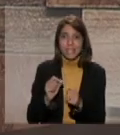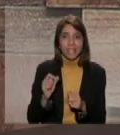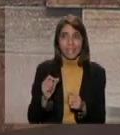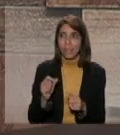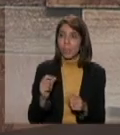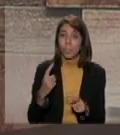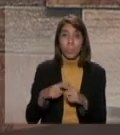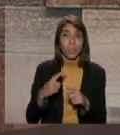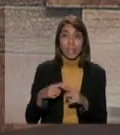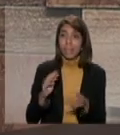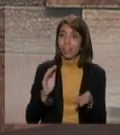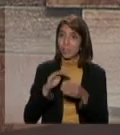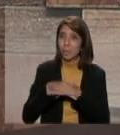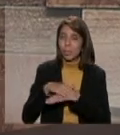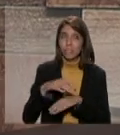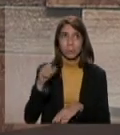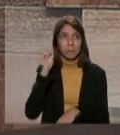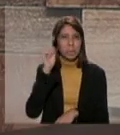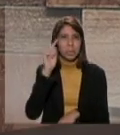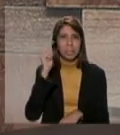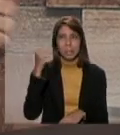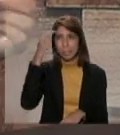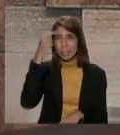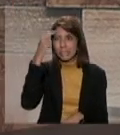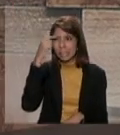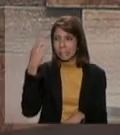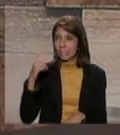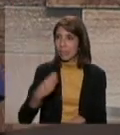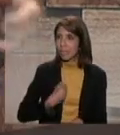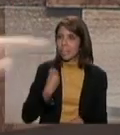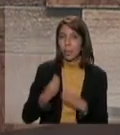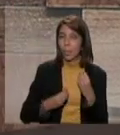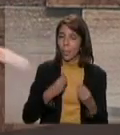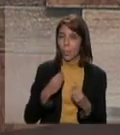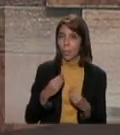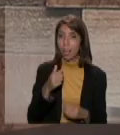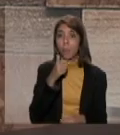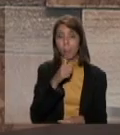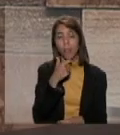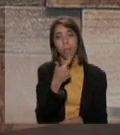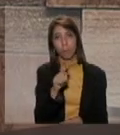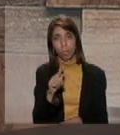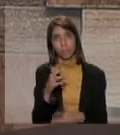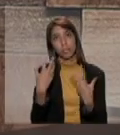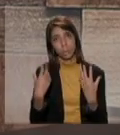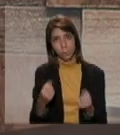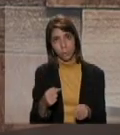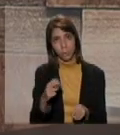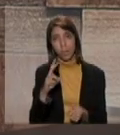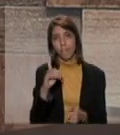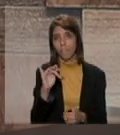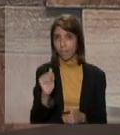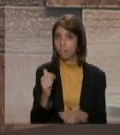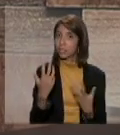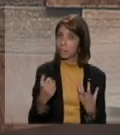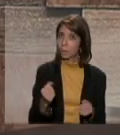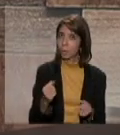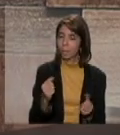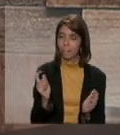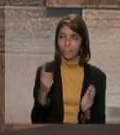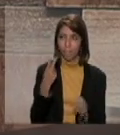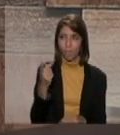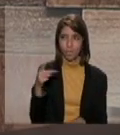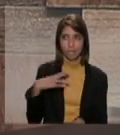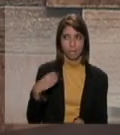mesmo fazer, não. Todas as noites, ficar ali, sabe, nesse universo. A Vera Holtz fez. Eu falei para a Vera, você não